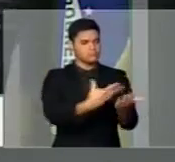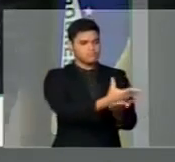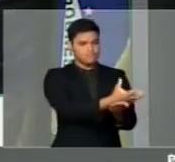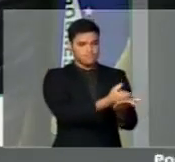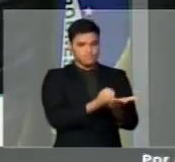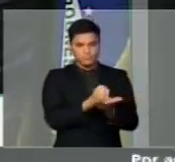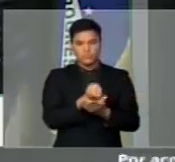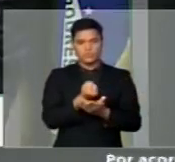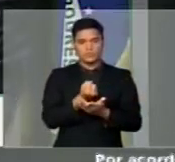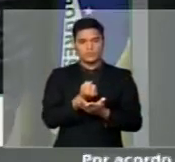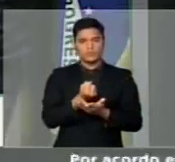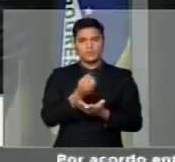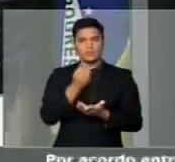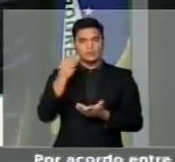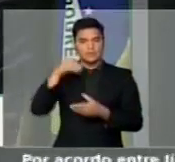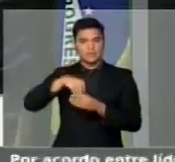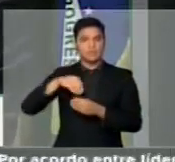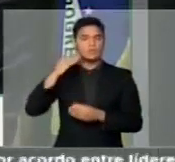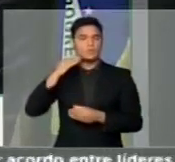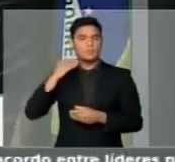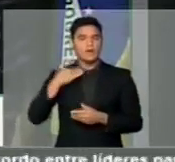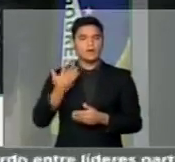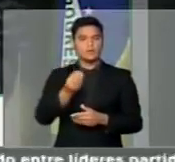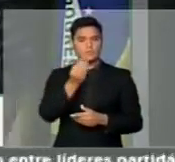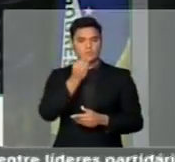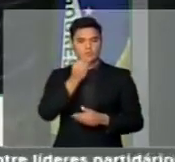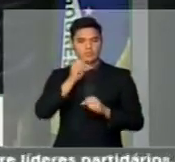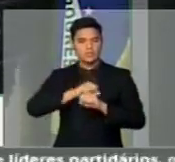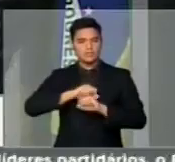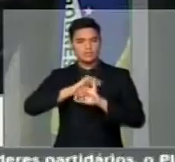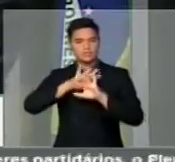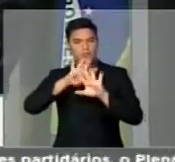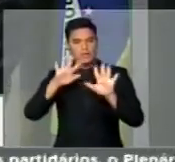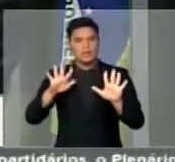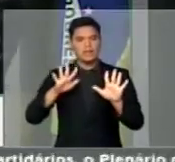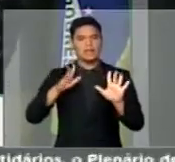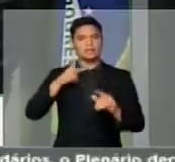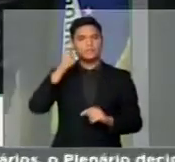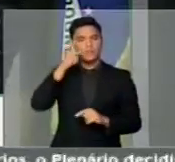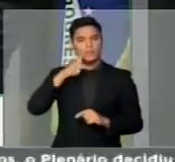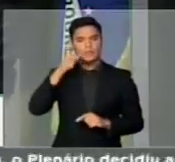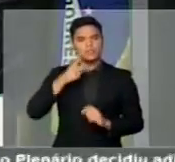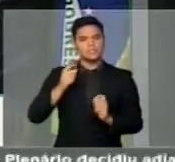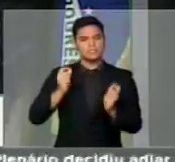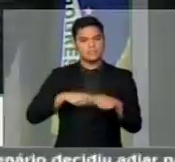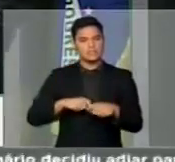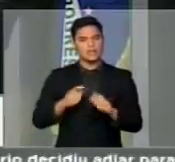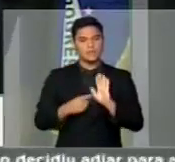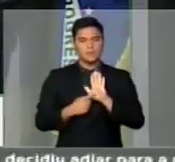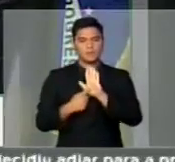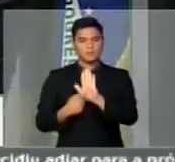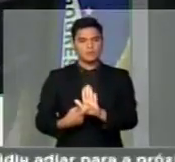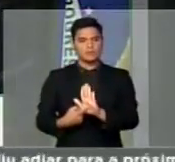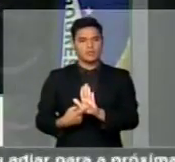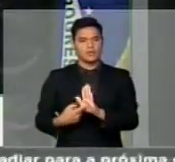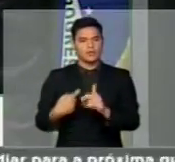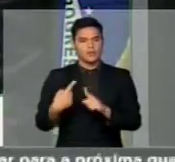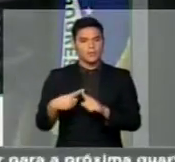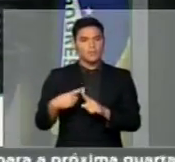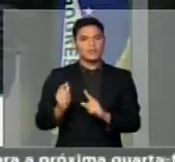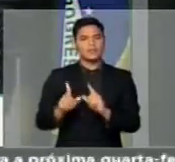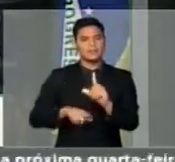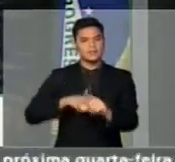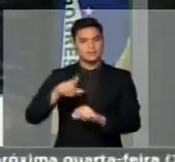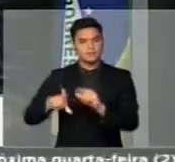esclarecer transparência no banco e, principalmente, uma política de hoje em diante que saiba demonstrar por que são